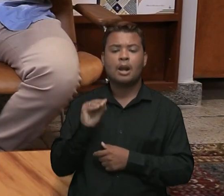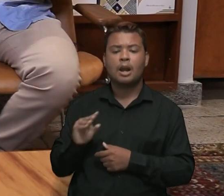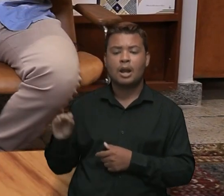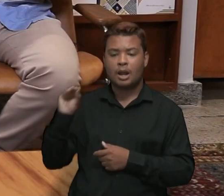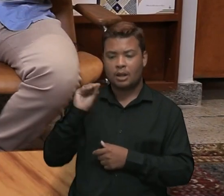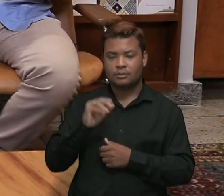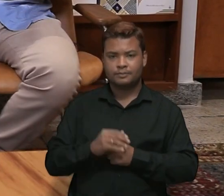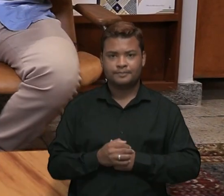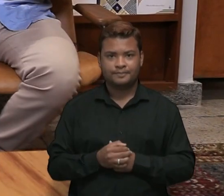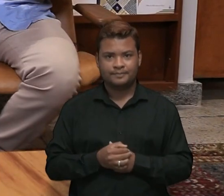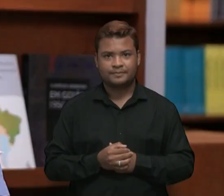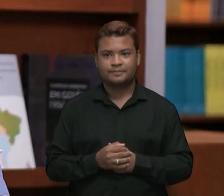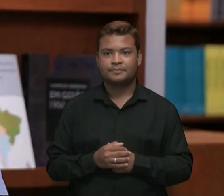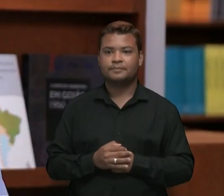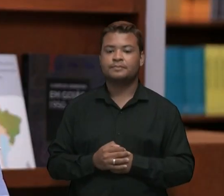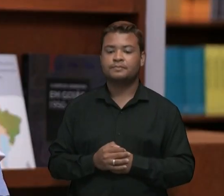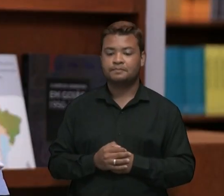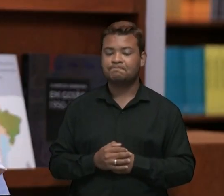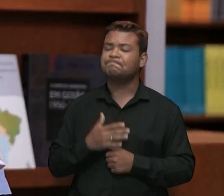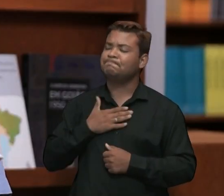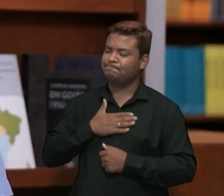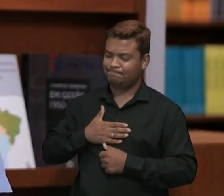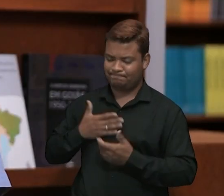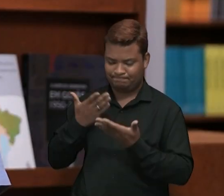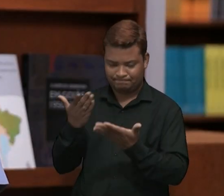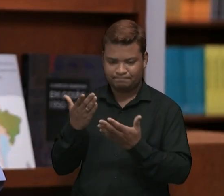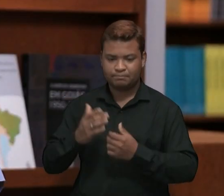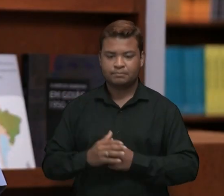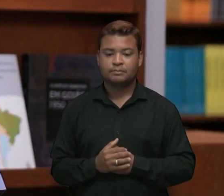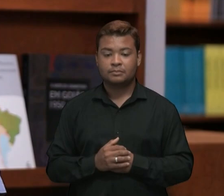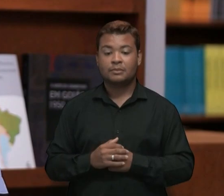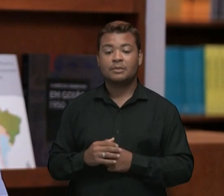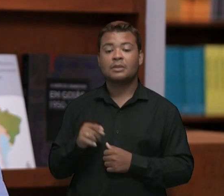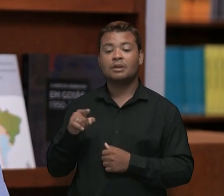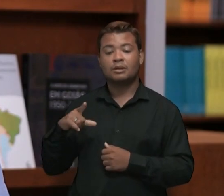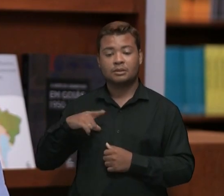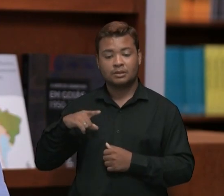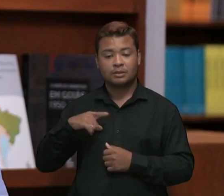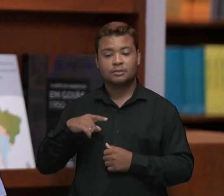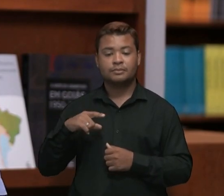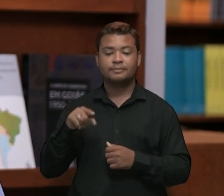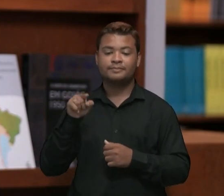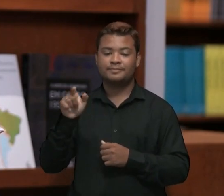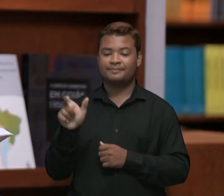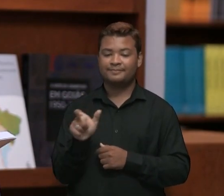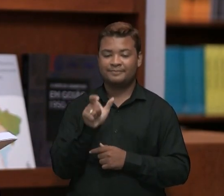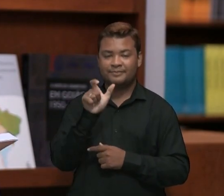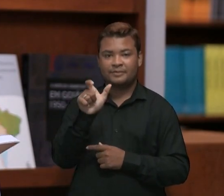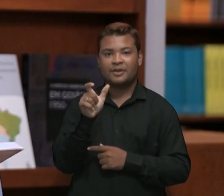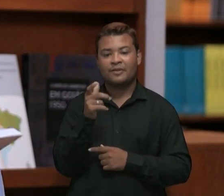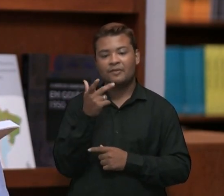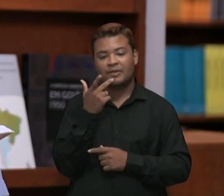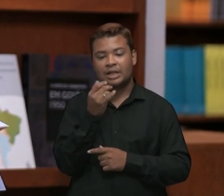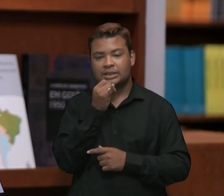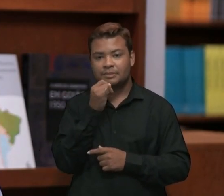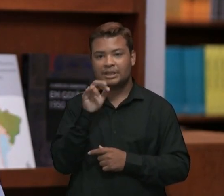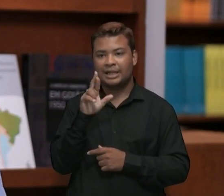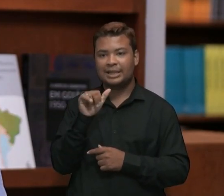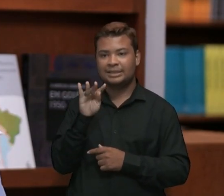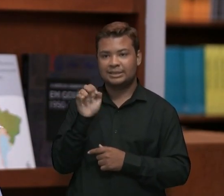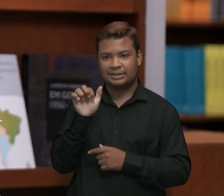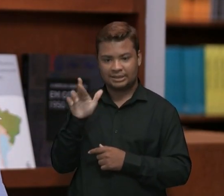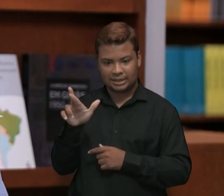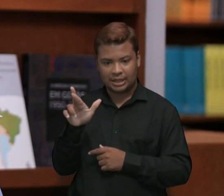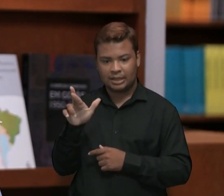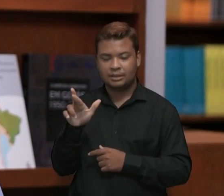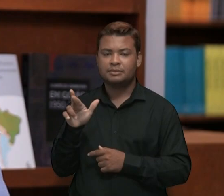voz alta, por favor. Será com prazer. Então, assim, até um termo que a gente utiliza diferente, que a gente, em vez de utilizar recitar ou declamar,